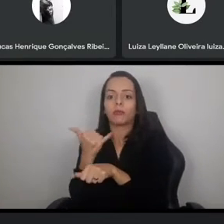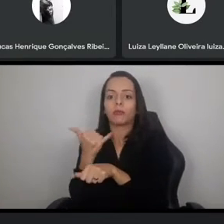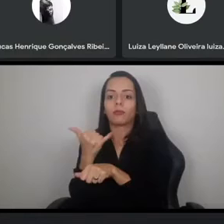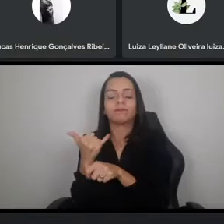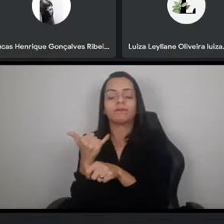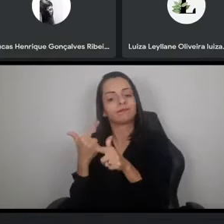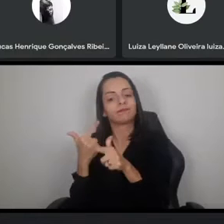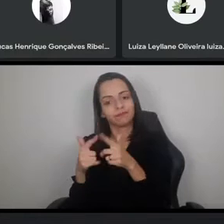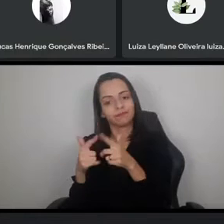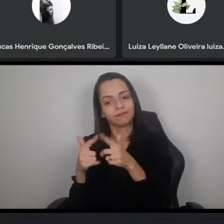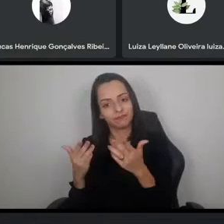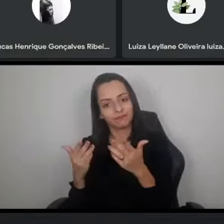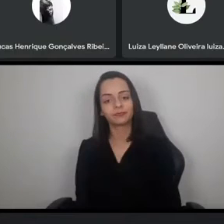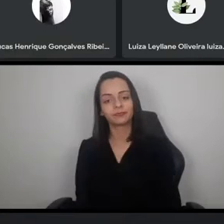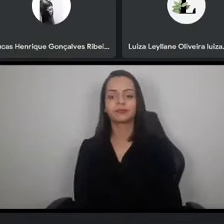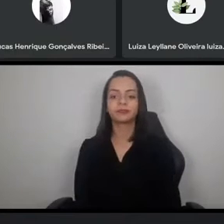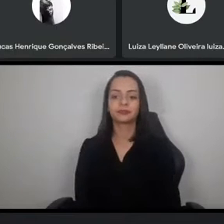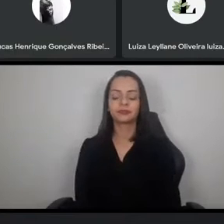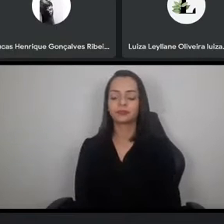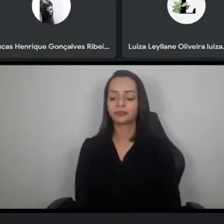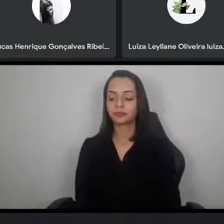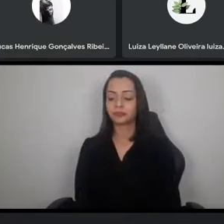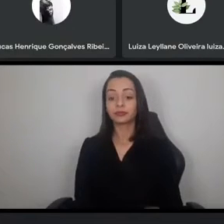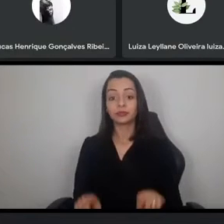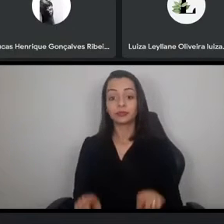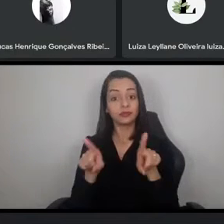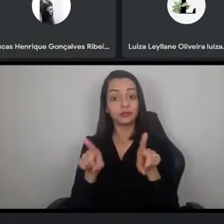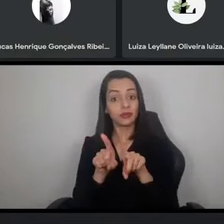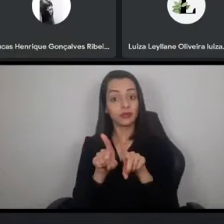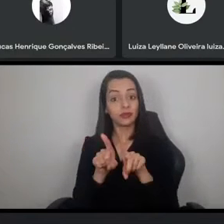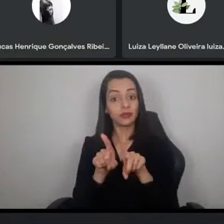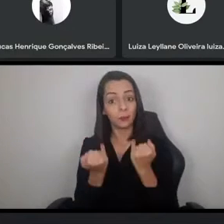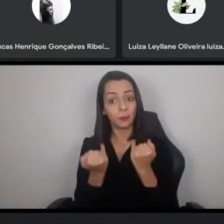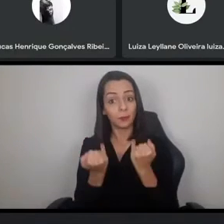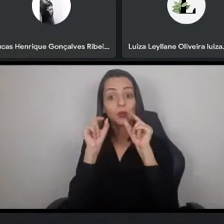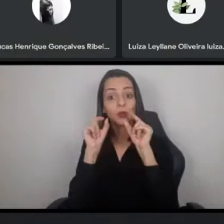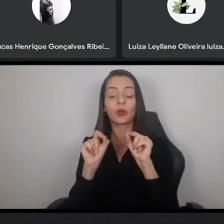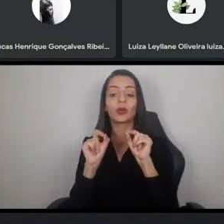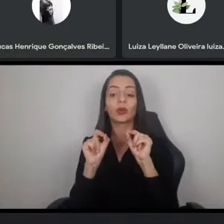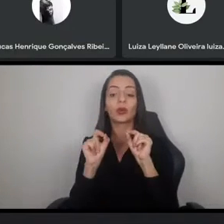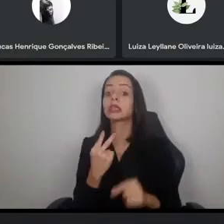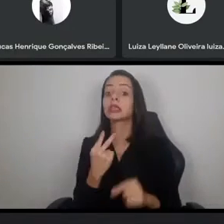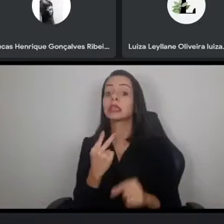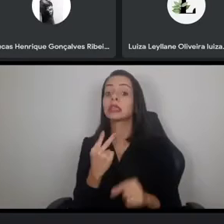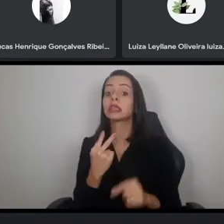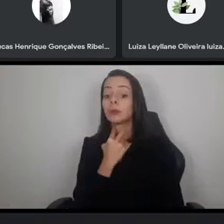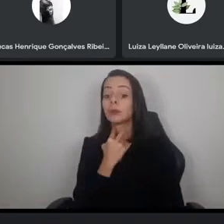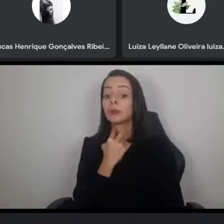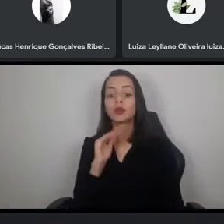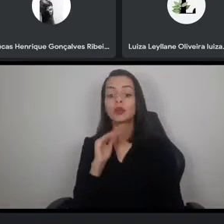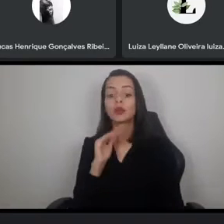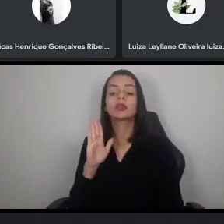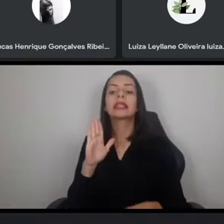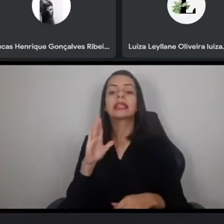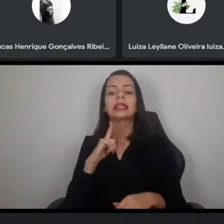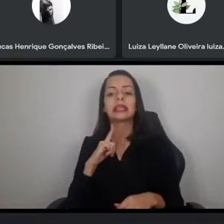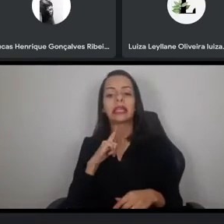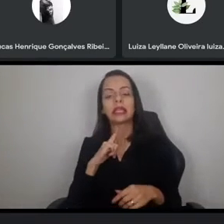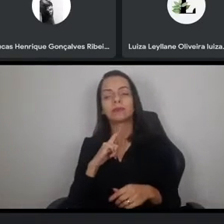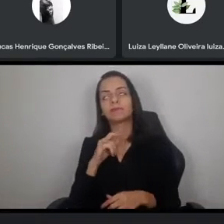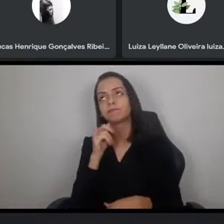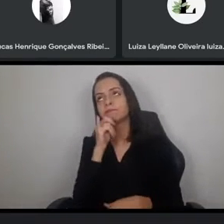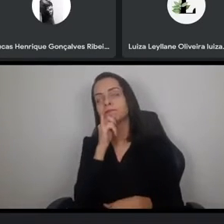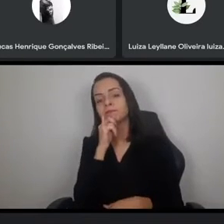Outra coisa importante, que não devemos vedar os orifícios e grade de ventilação dos eletrodomésticos. Por exemplo, quer seja